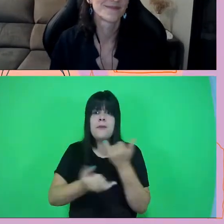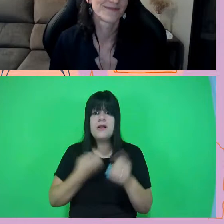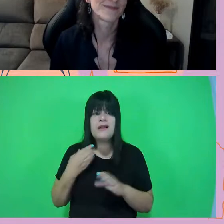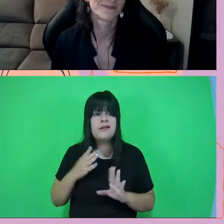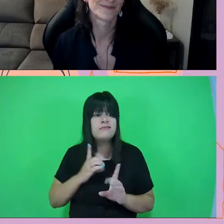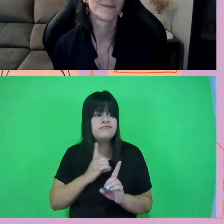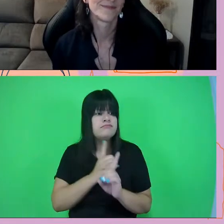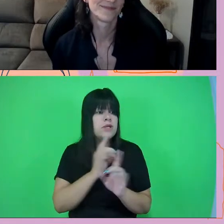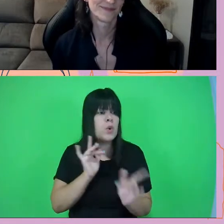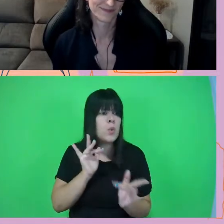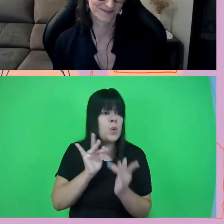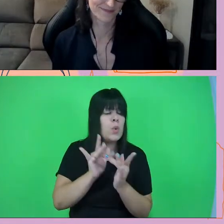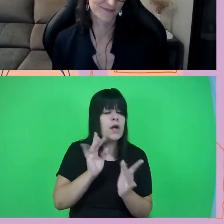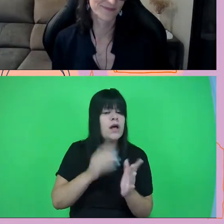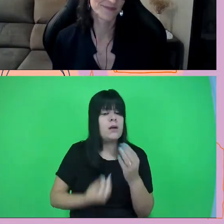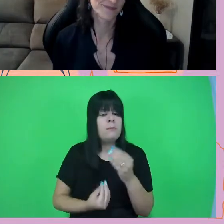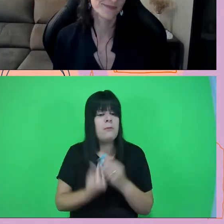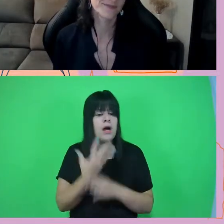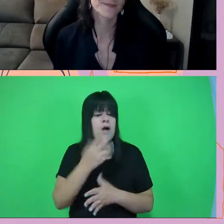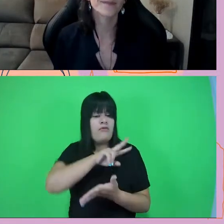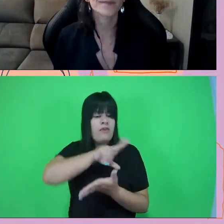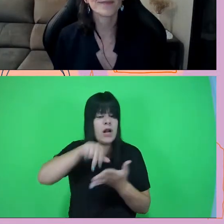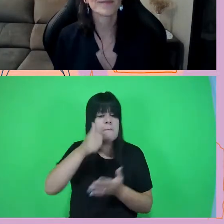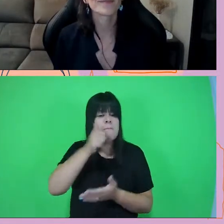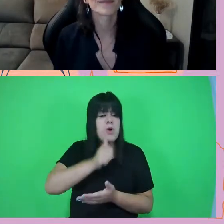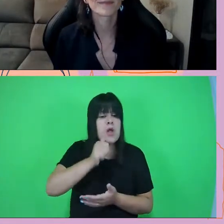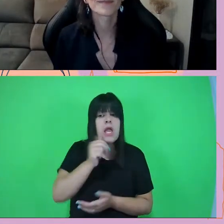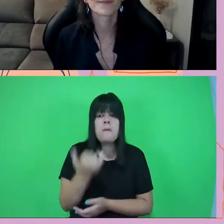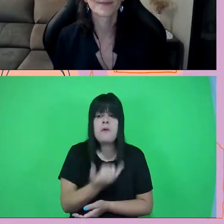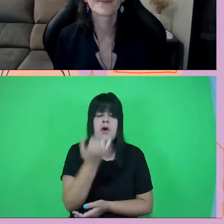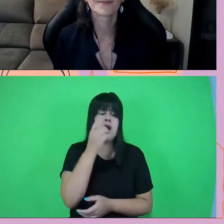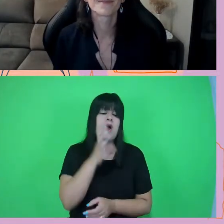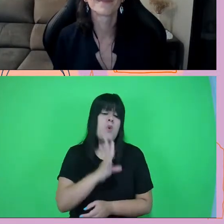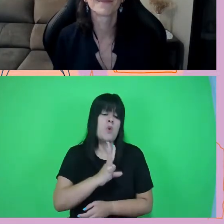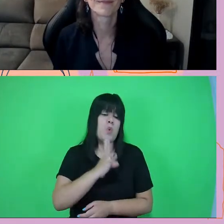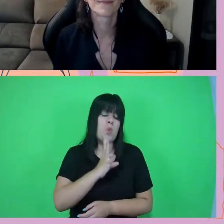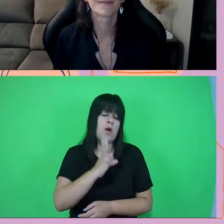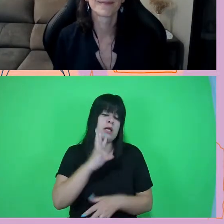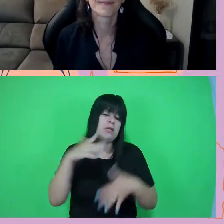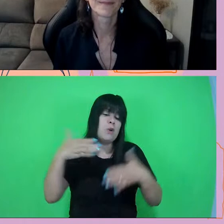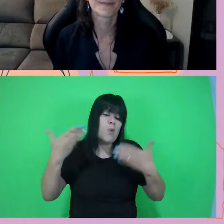fazer oficinas educativas e conheci mulheres importantes e que hoje